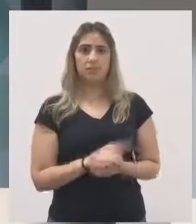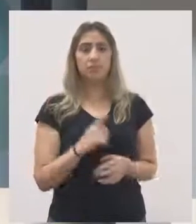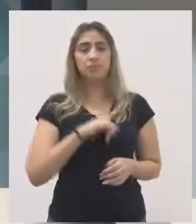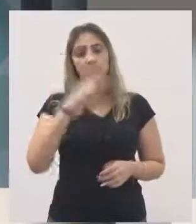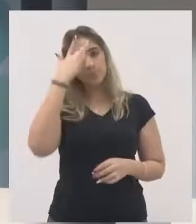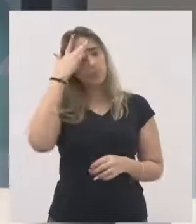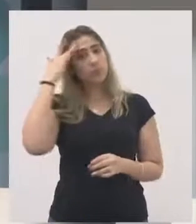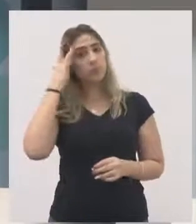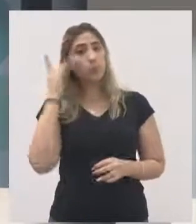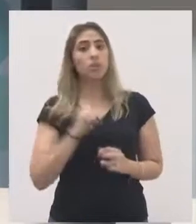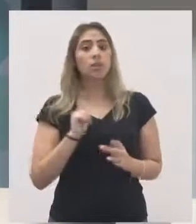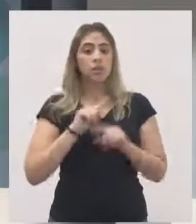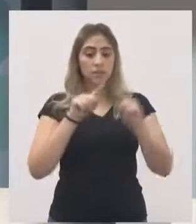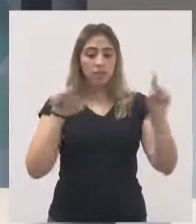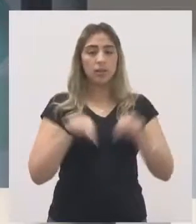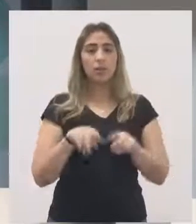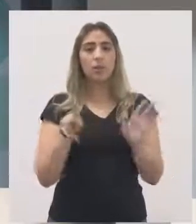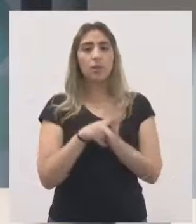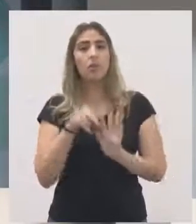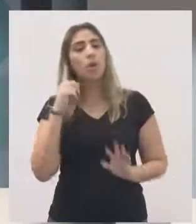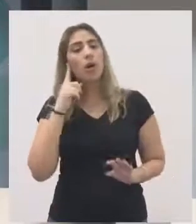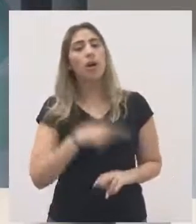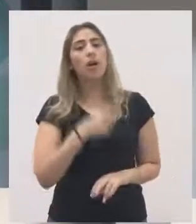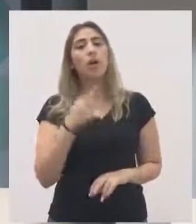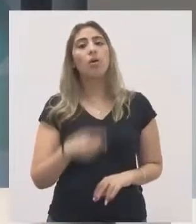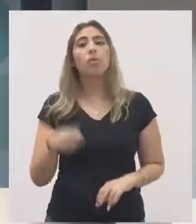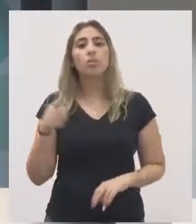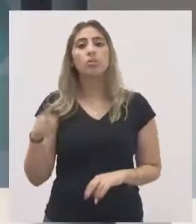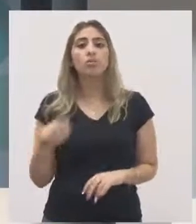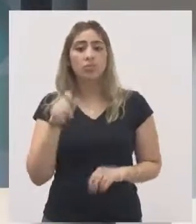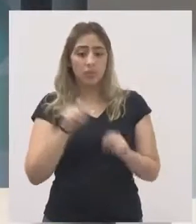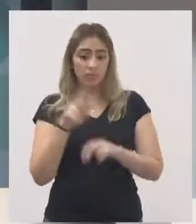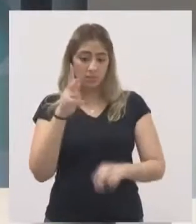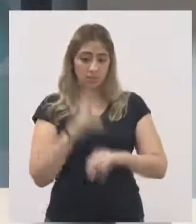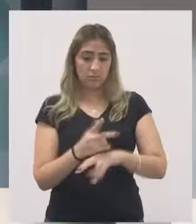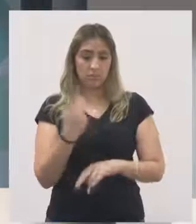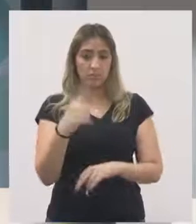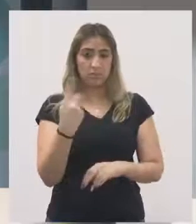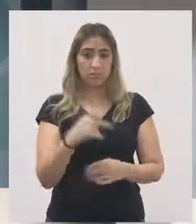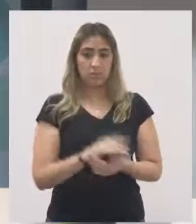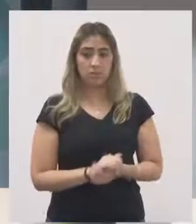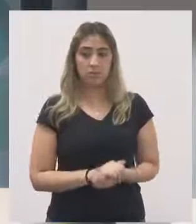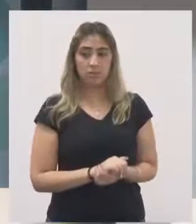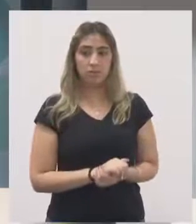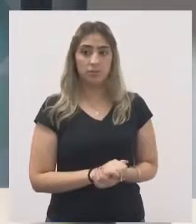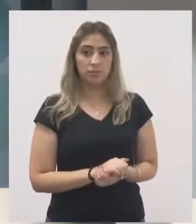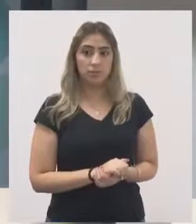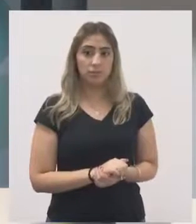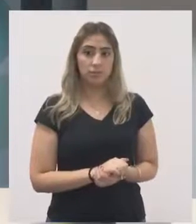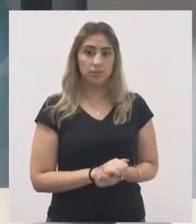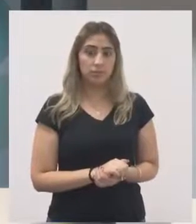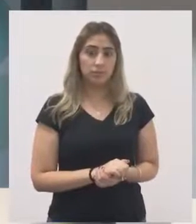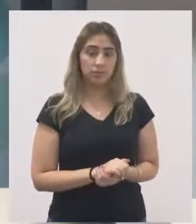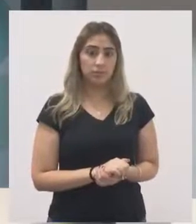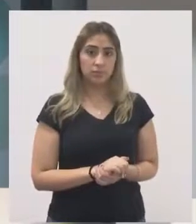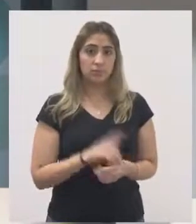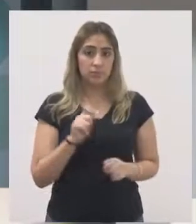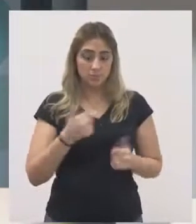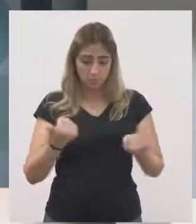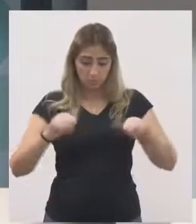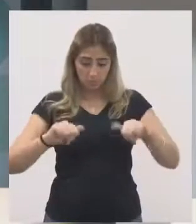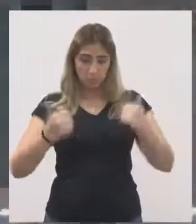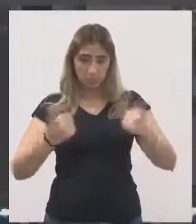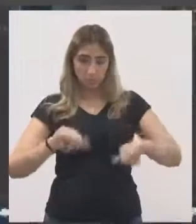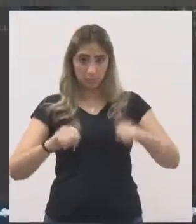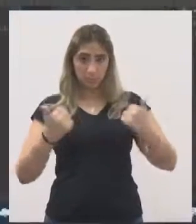de áudio e é instrumentista, ele vai produzir a vinheta dele e vai, na verdade, criar